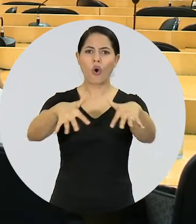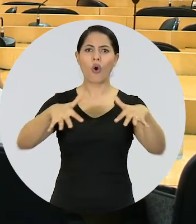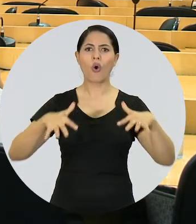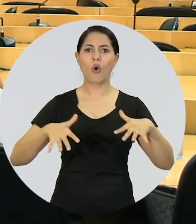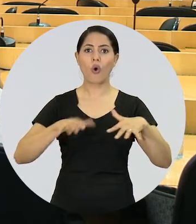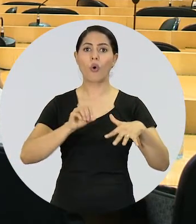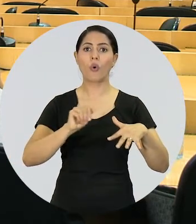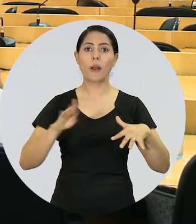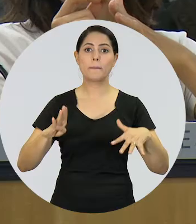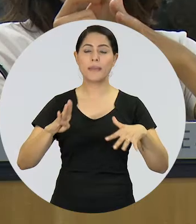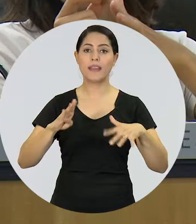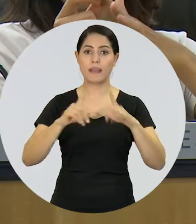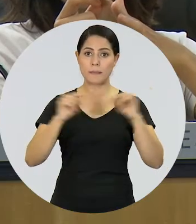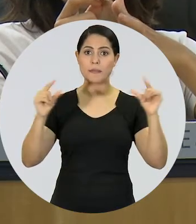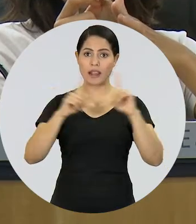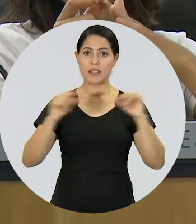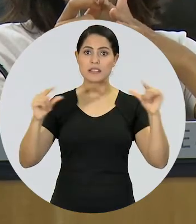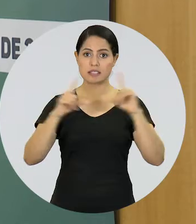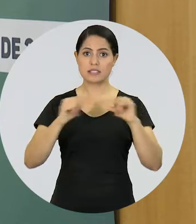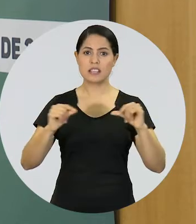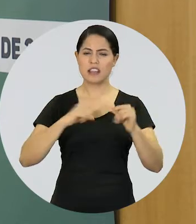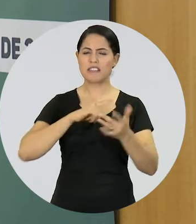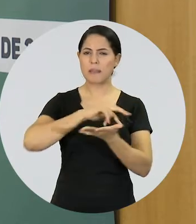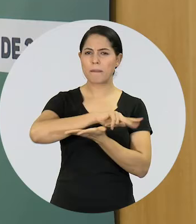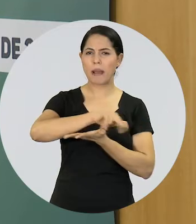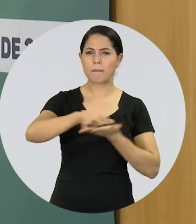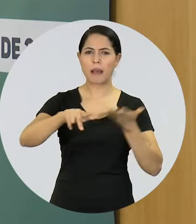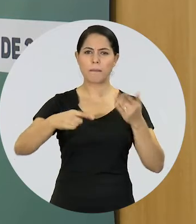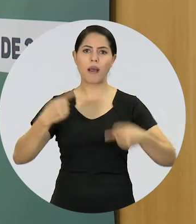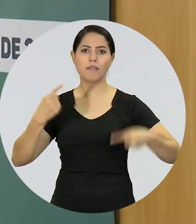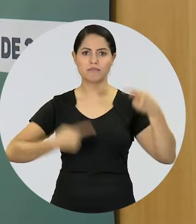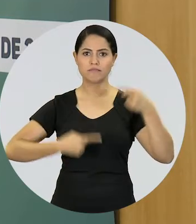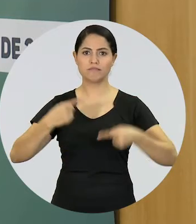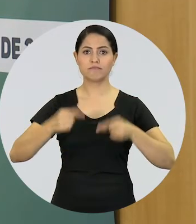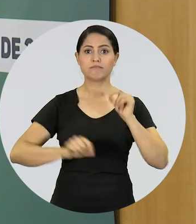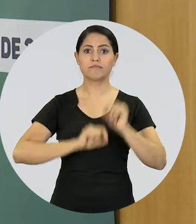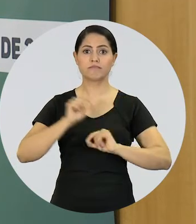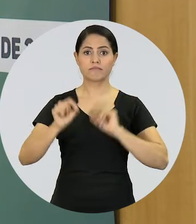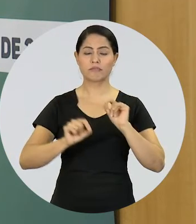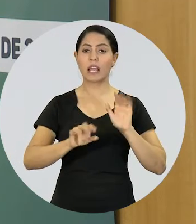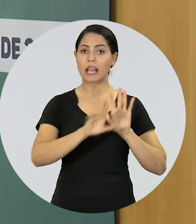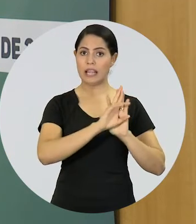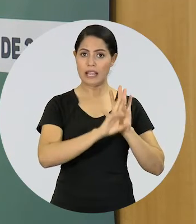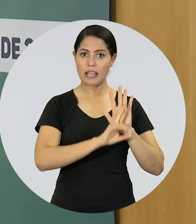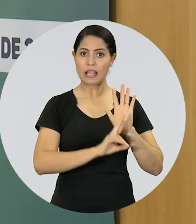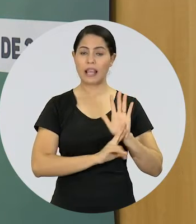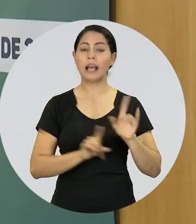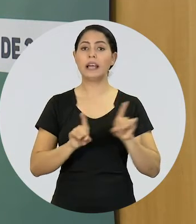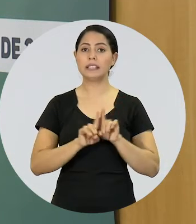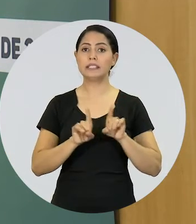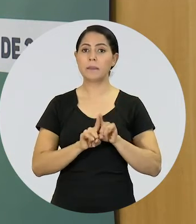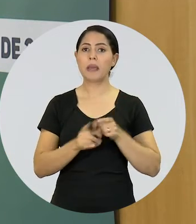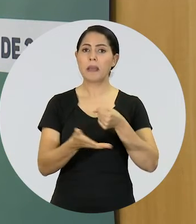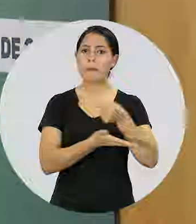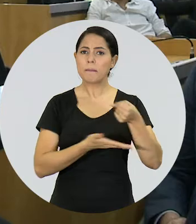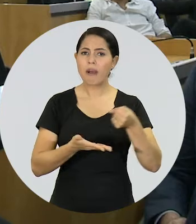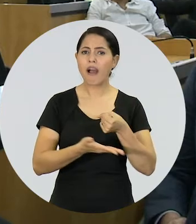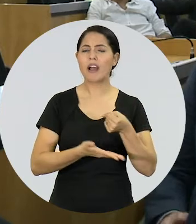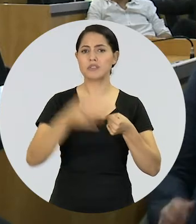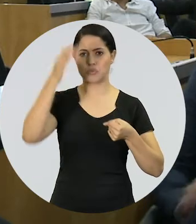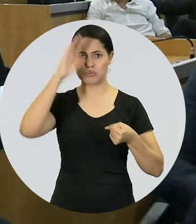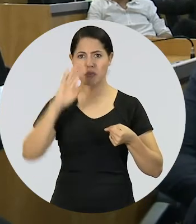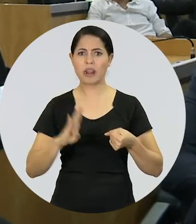realizado no auditório da OAB em Brasília, integra uma série de discussões sobre o processo do Marco Regulatório do Saneamento